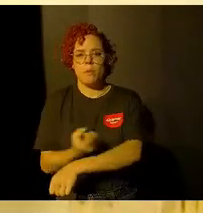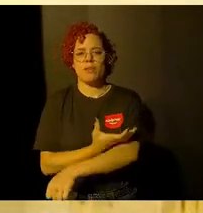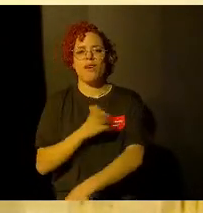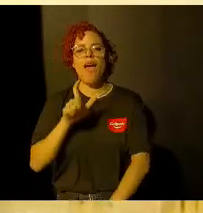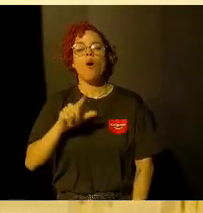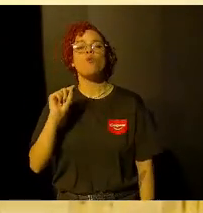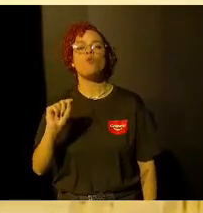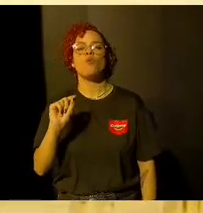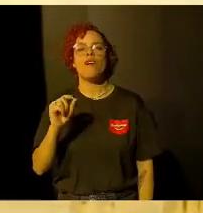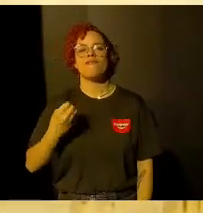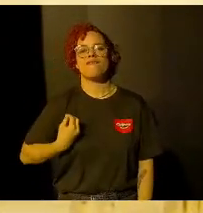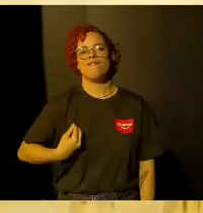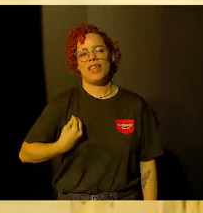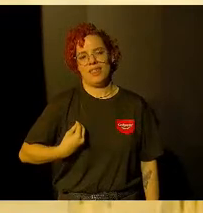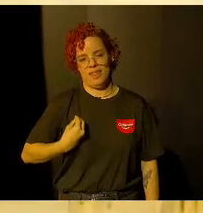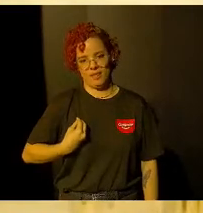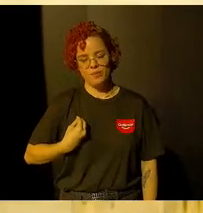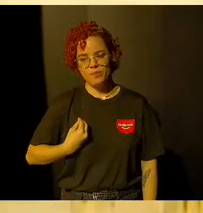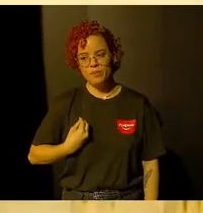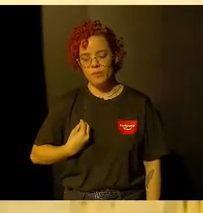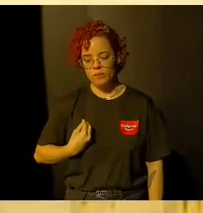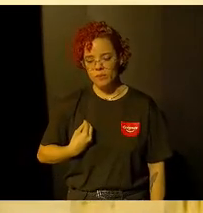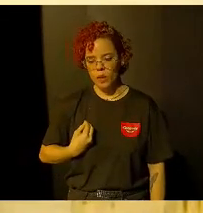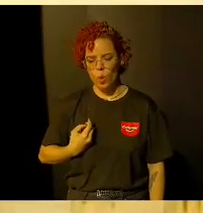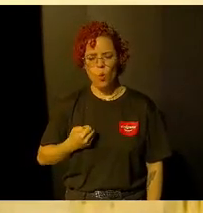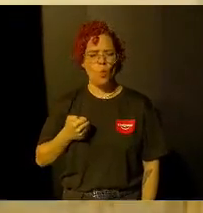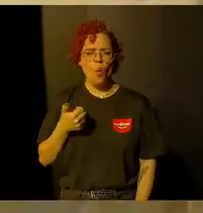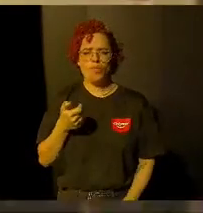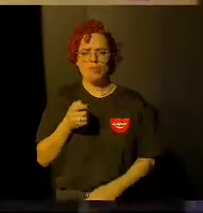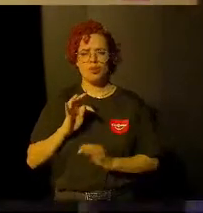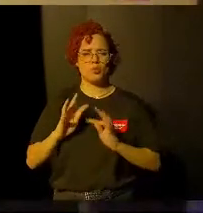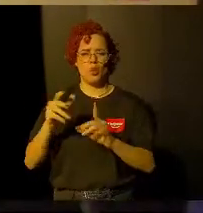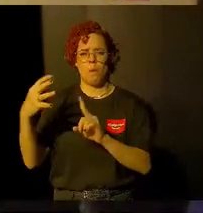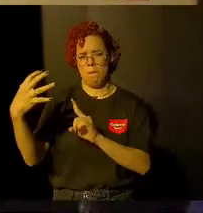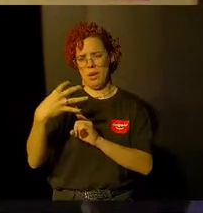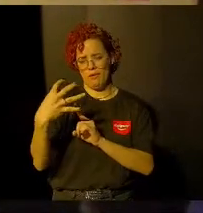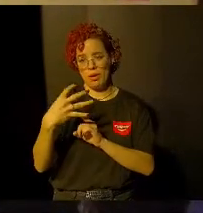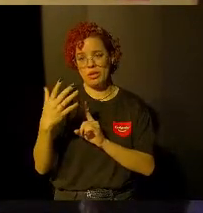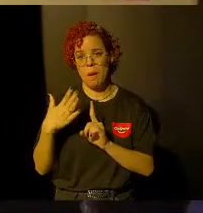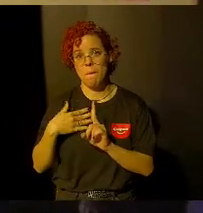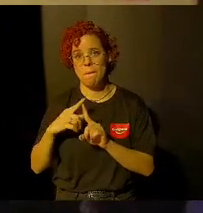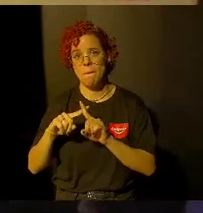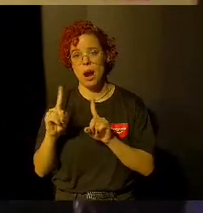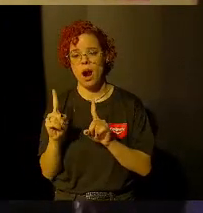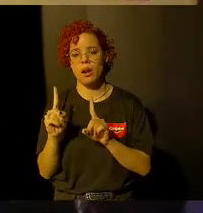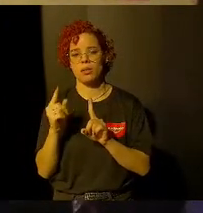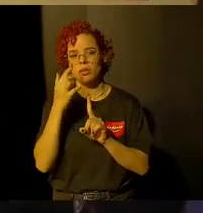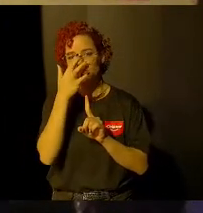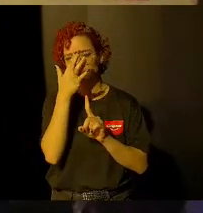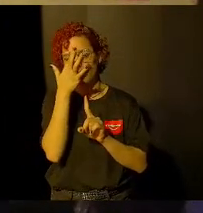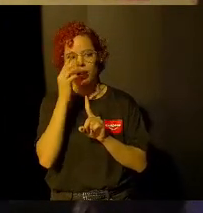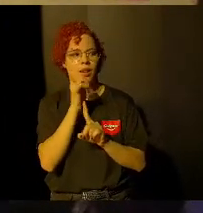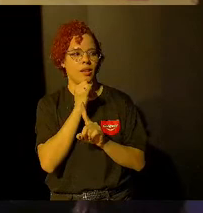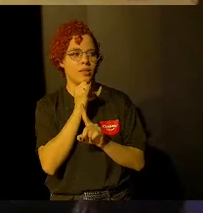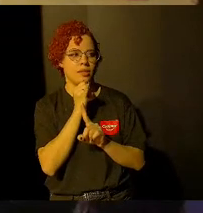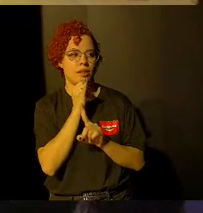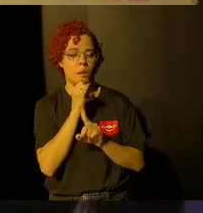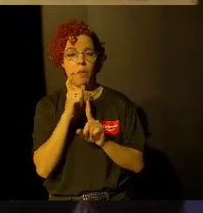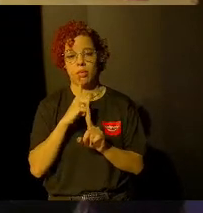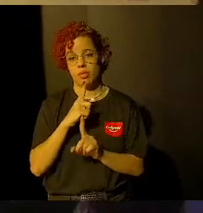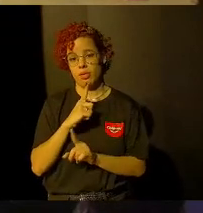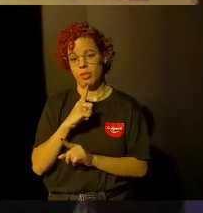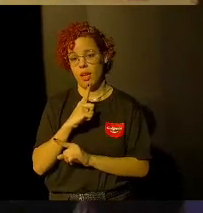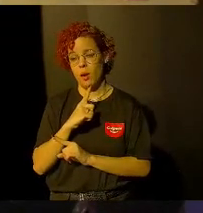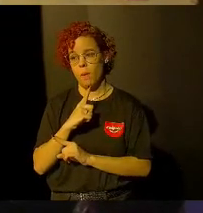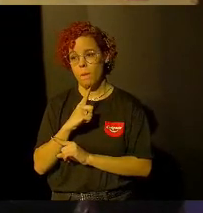mas eu posso dizer quase tudo me influencia Eu agora tenho por exemplo tenho tenho